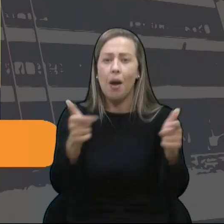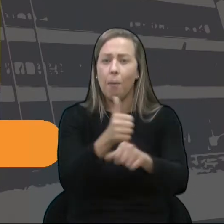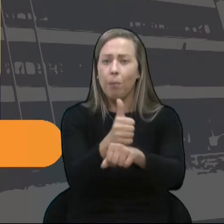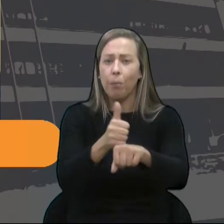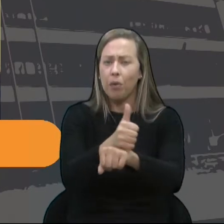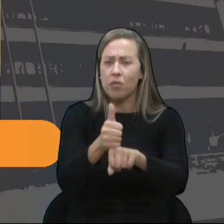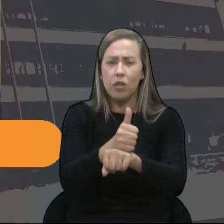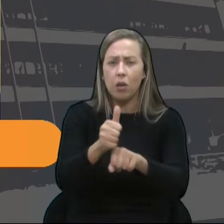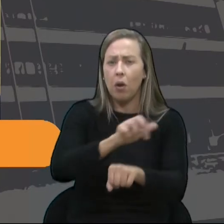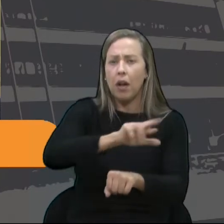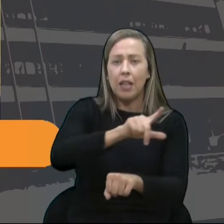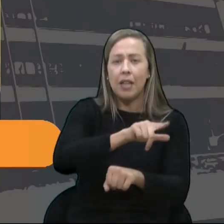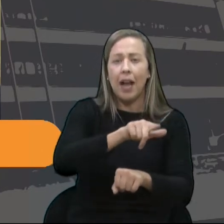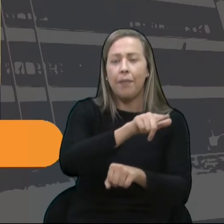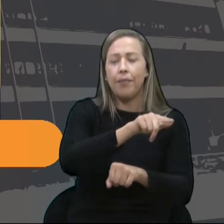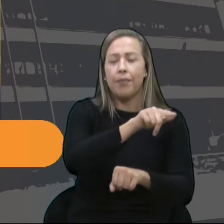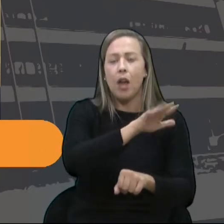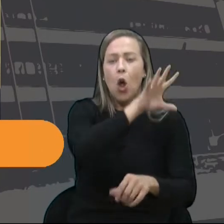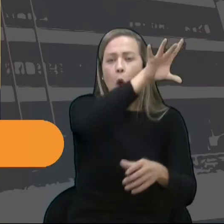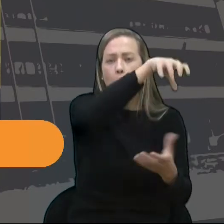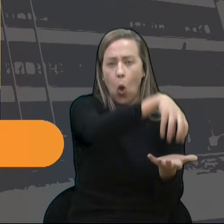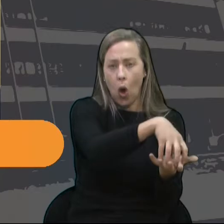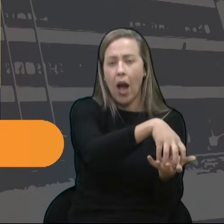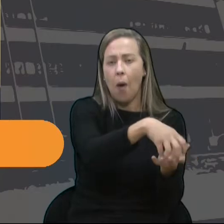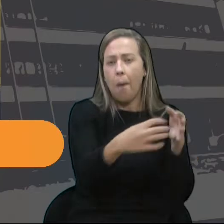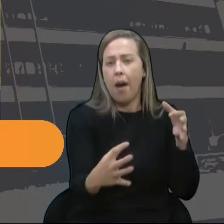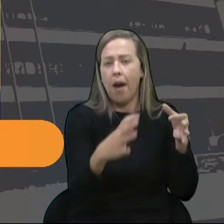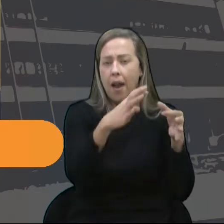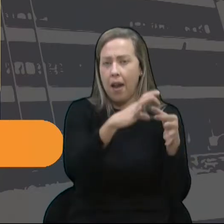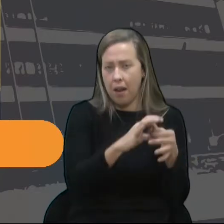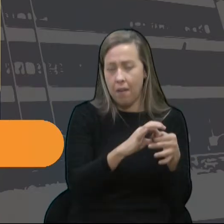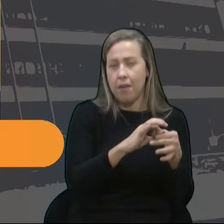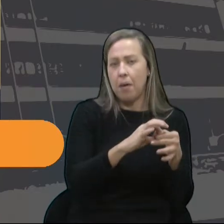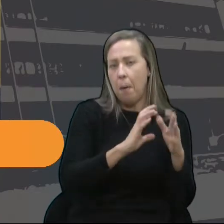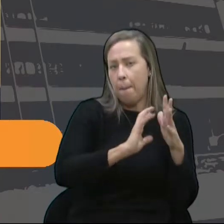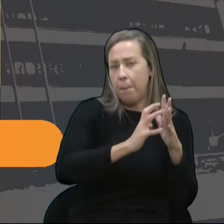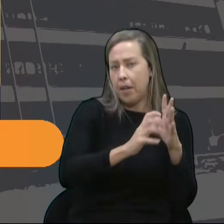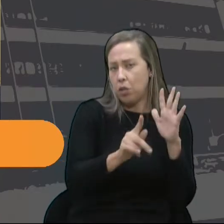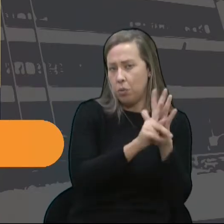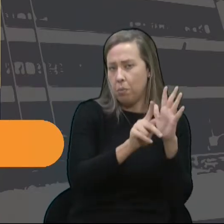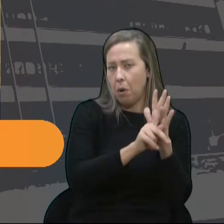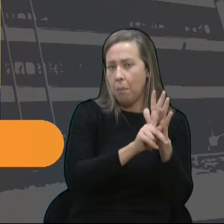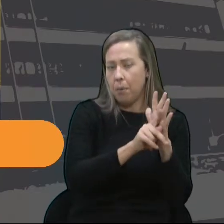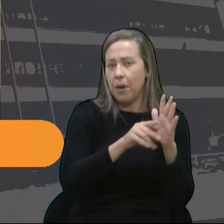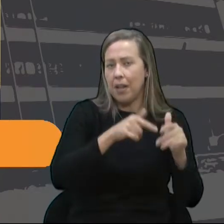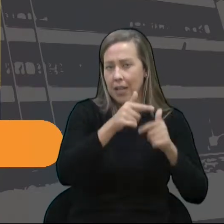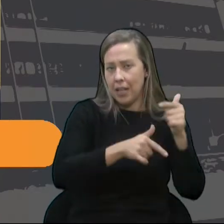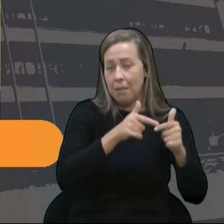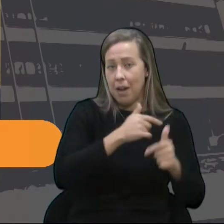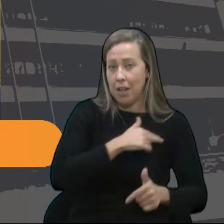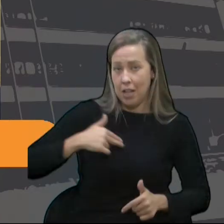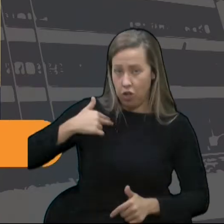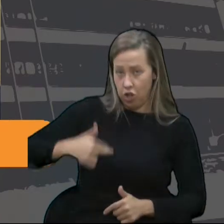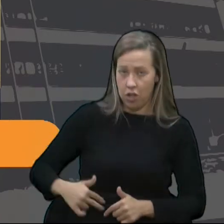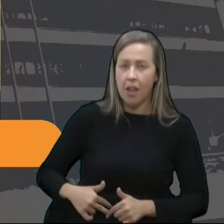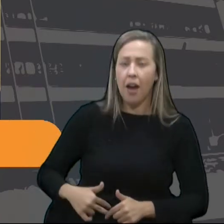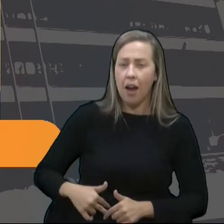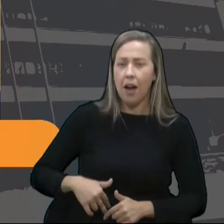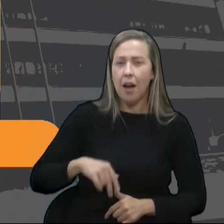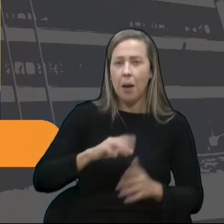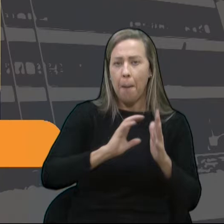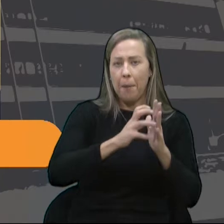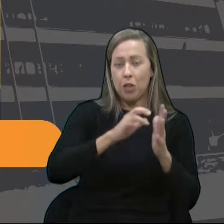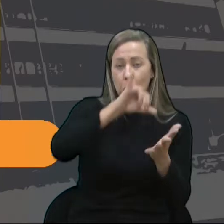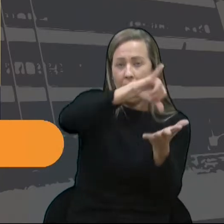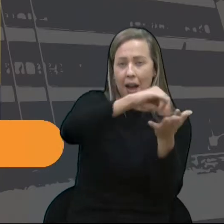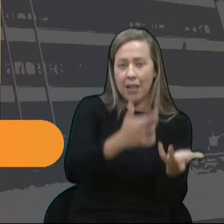eles jornalistas de emissoras ligadas ao partido que atua na China, né, o partido